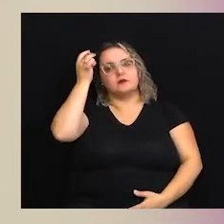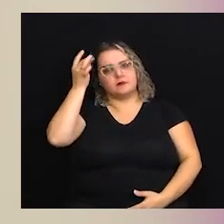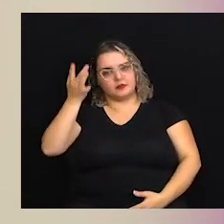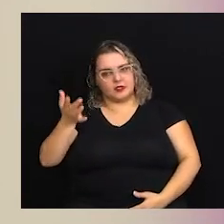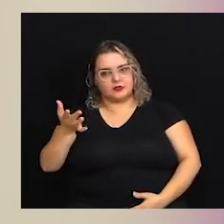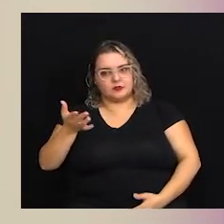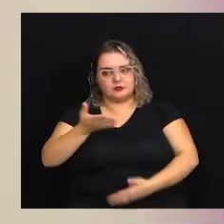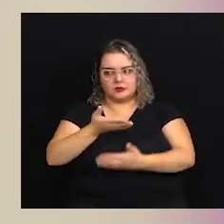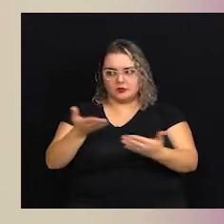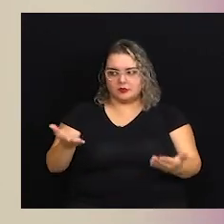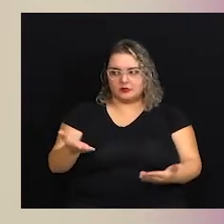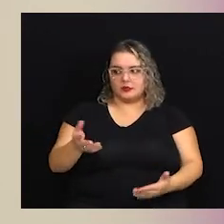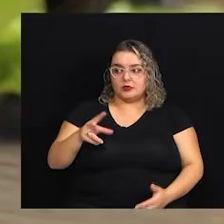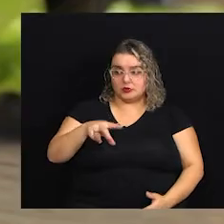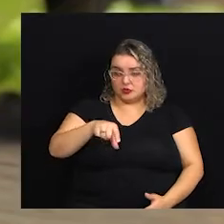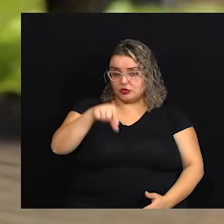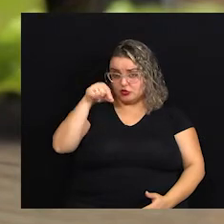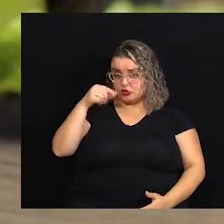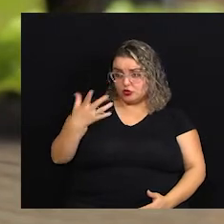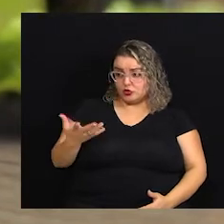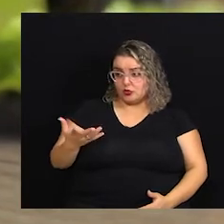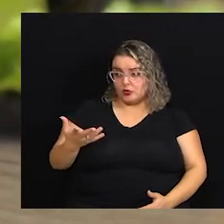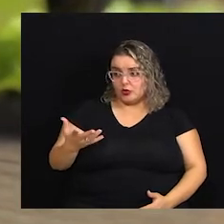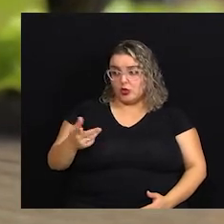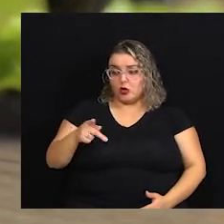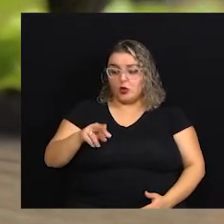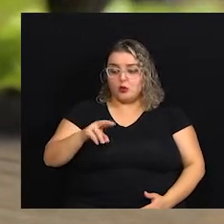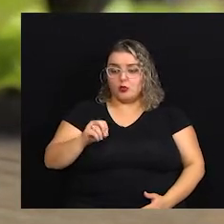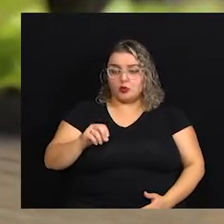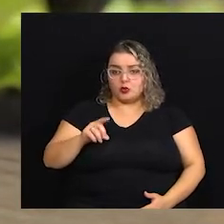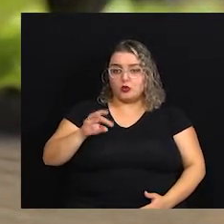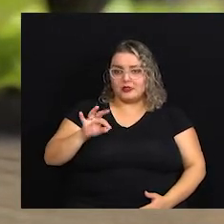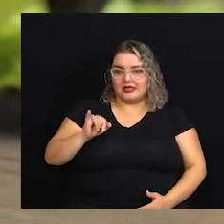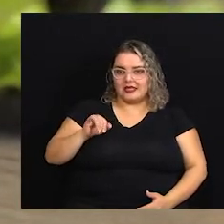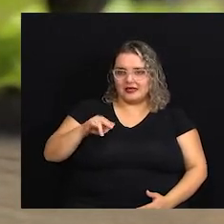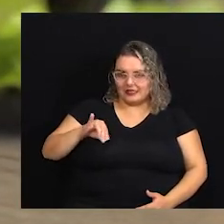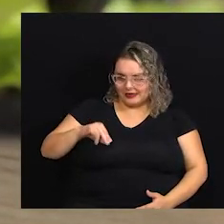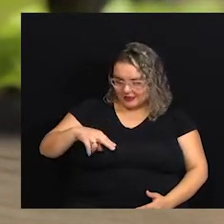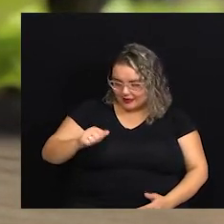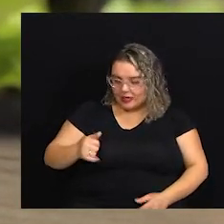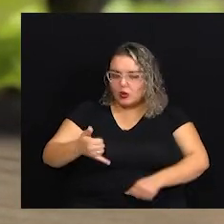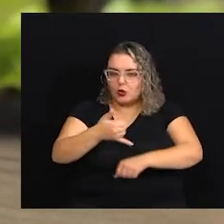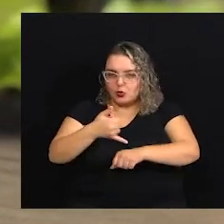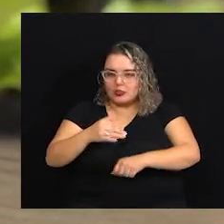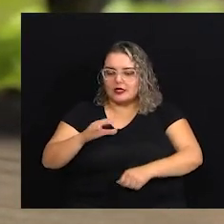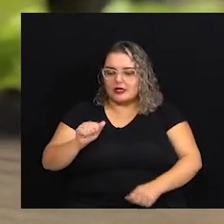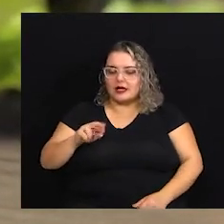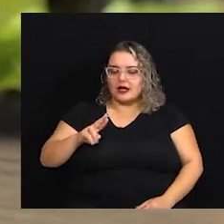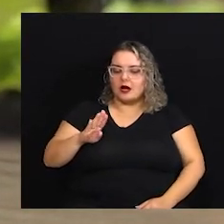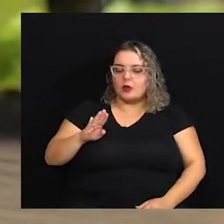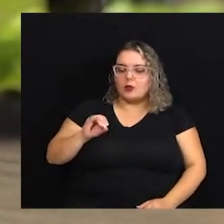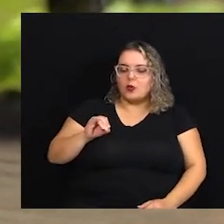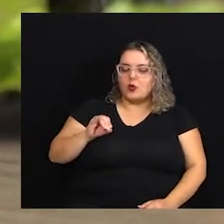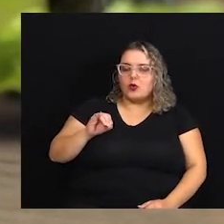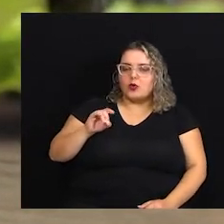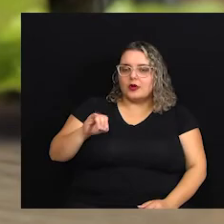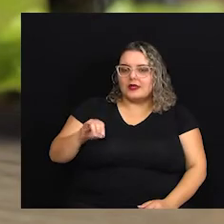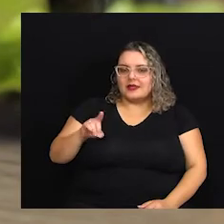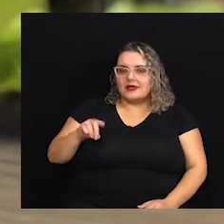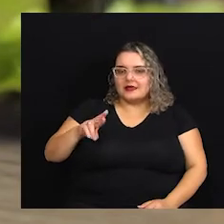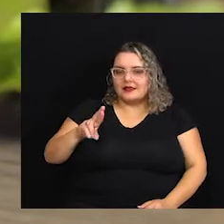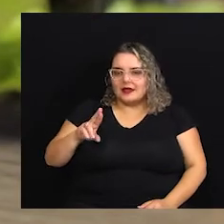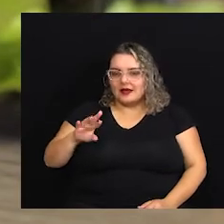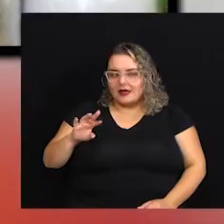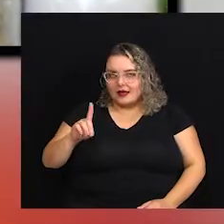ficar bem fácil para vocês. Escolha, nós temos proteína, gordura e carboidrato. Proteínas, o que é saudável que você